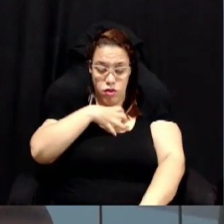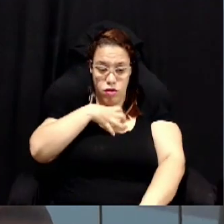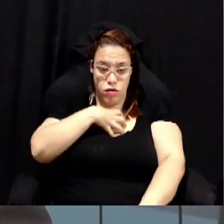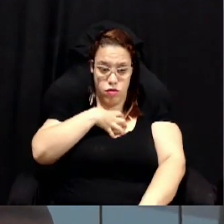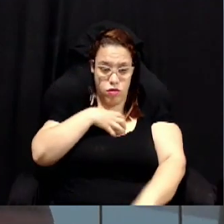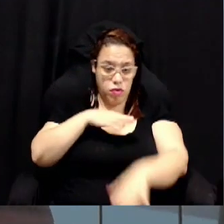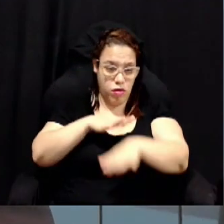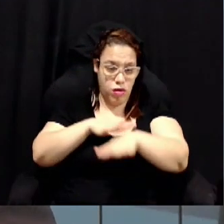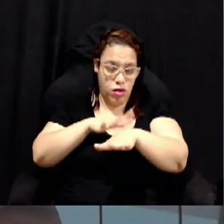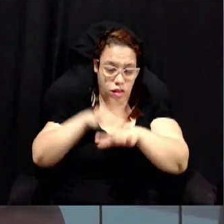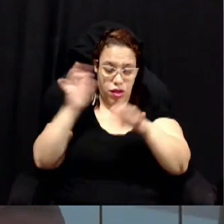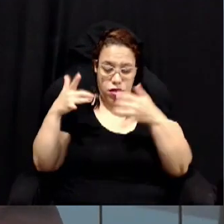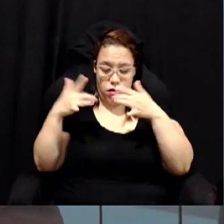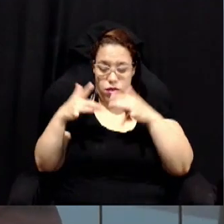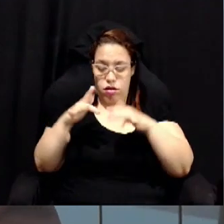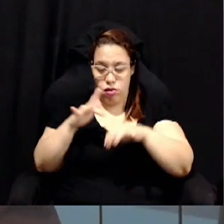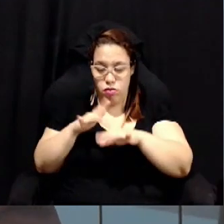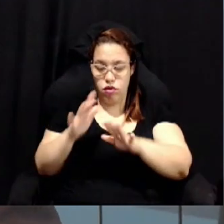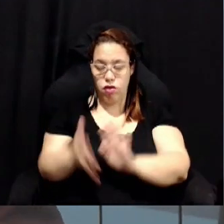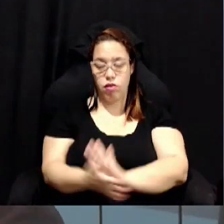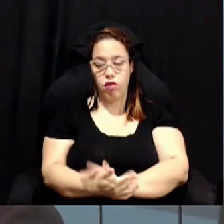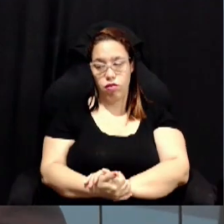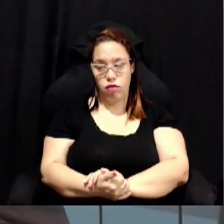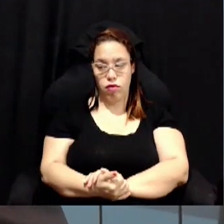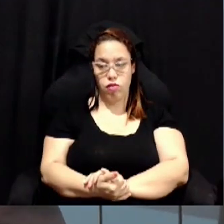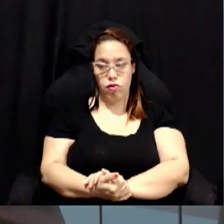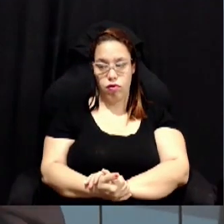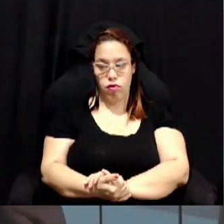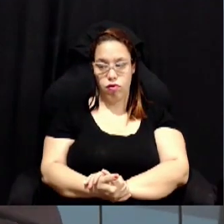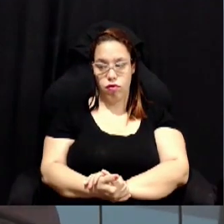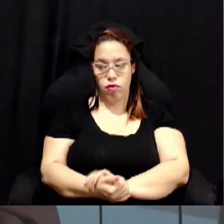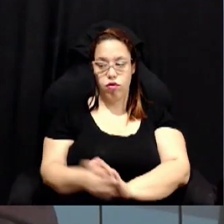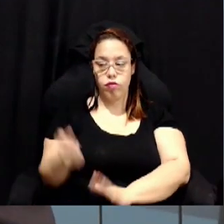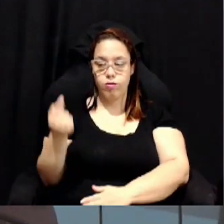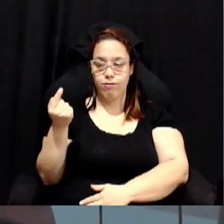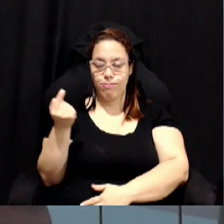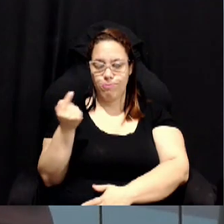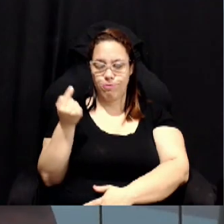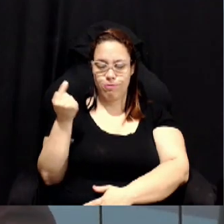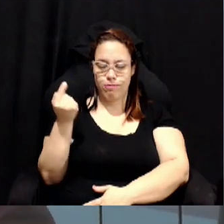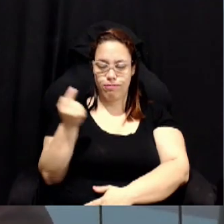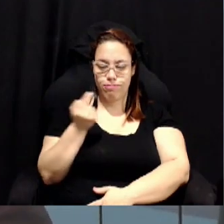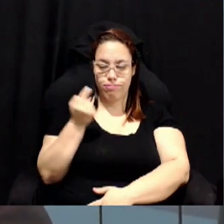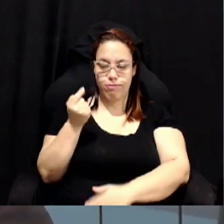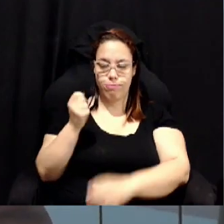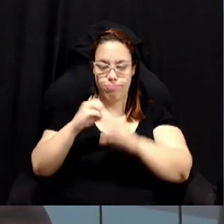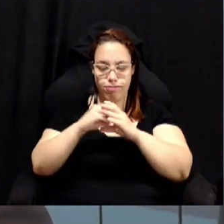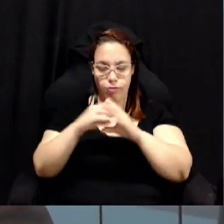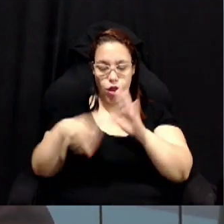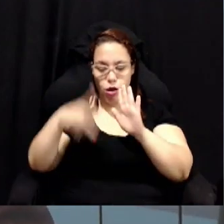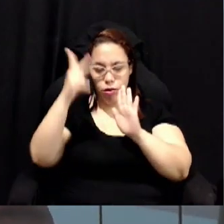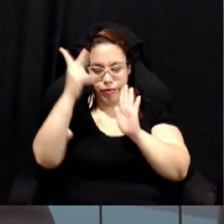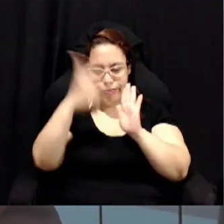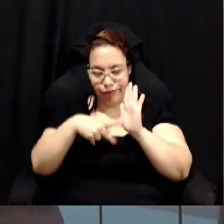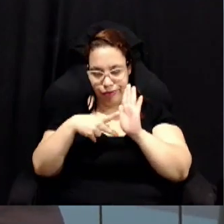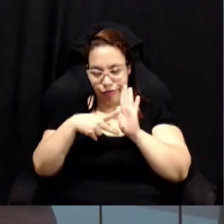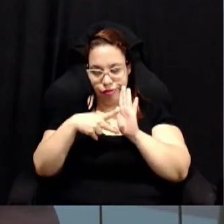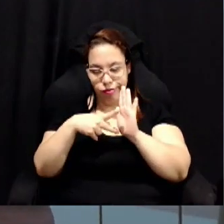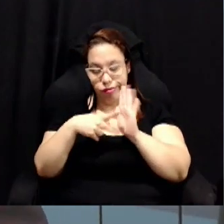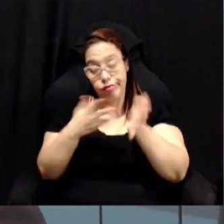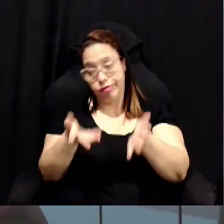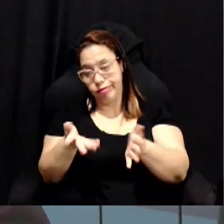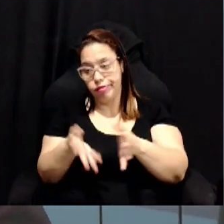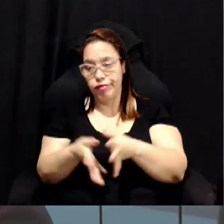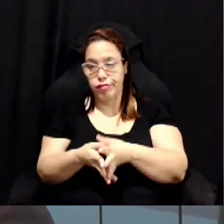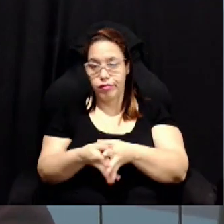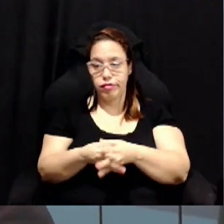coisas deles. Então, eles são indivíduos que têm as suas características próprias e cada um é bem distinto